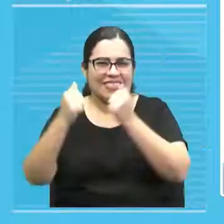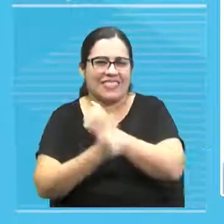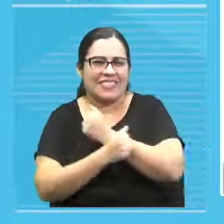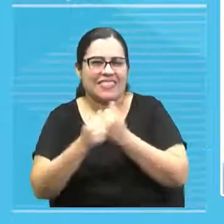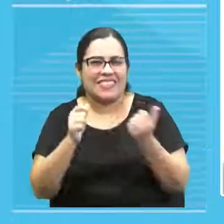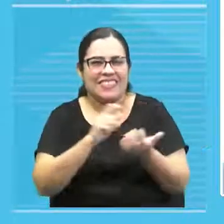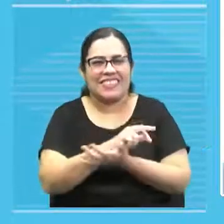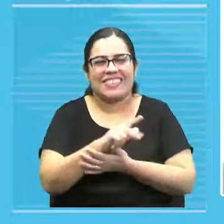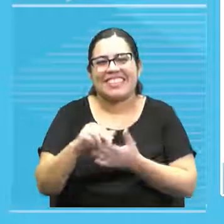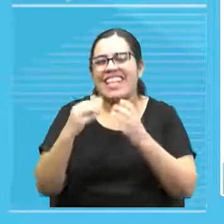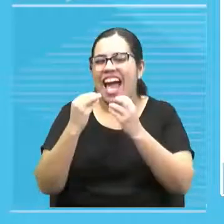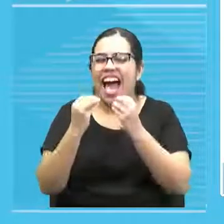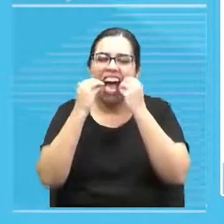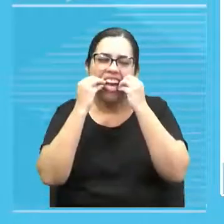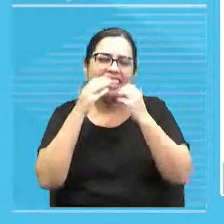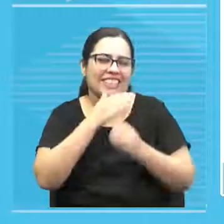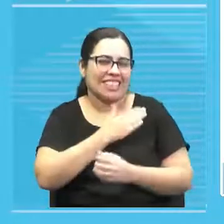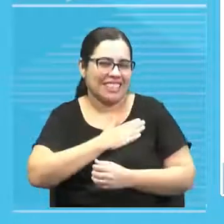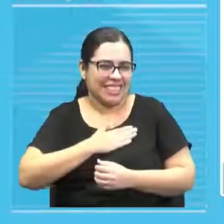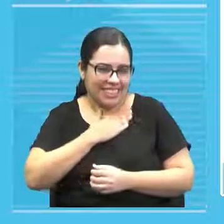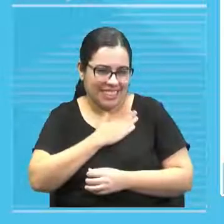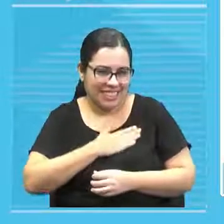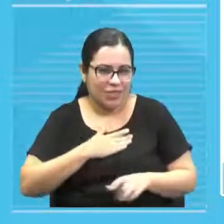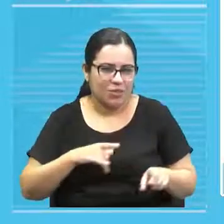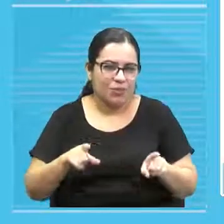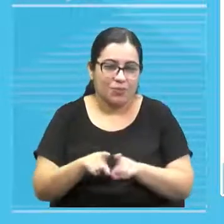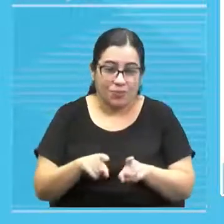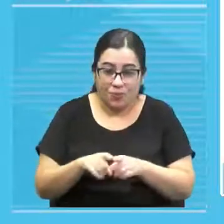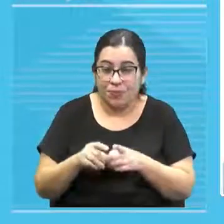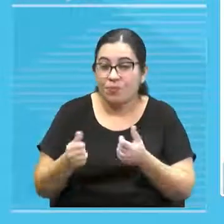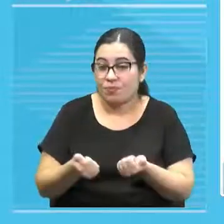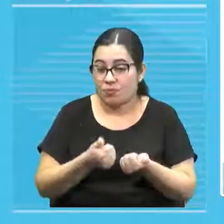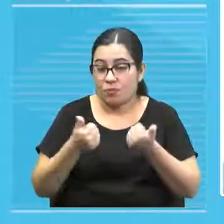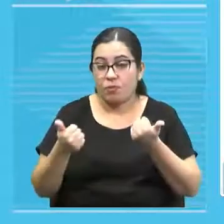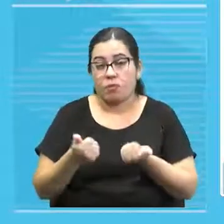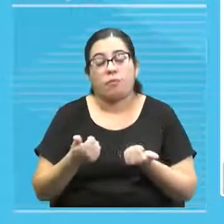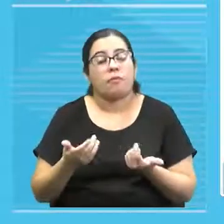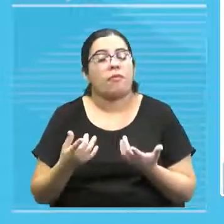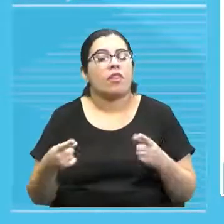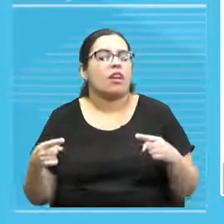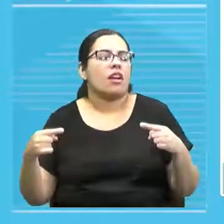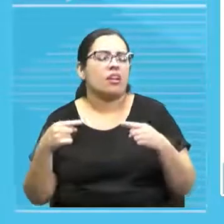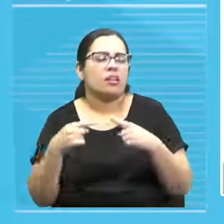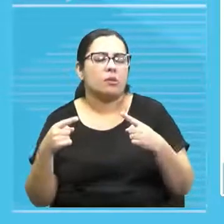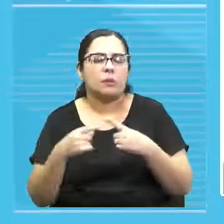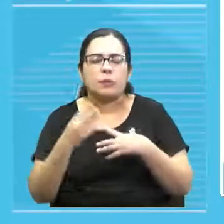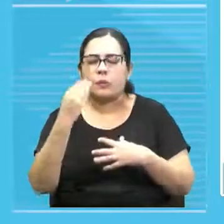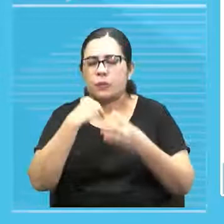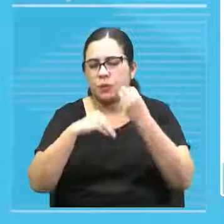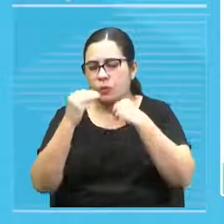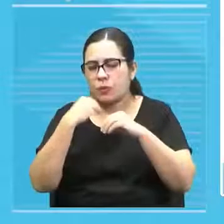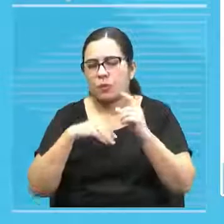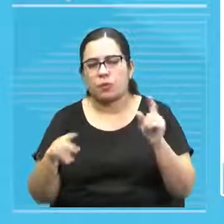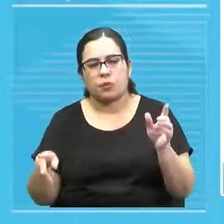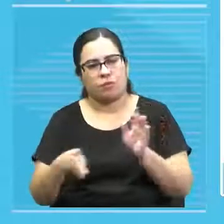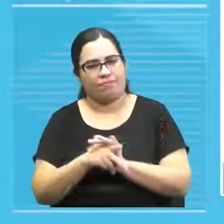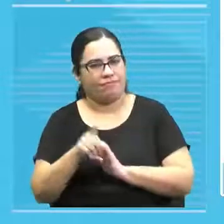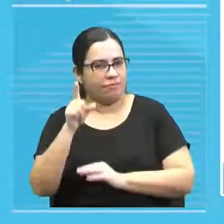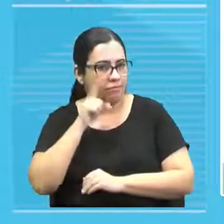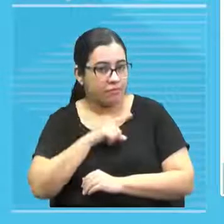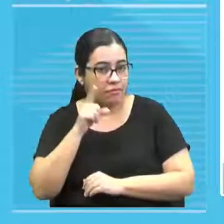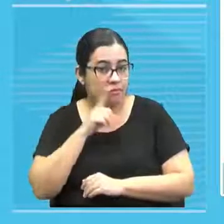eu gosto de hamburguer também tá bom mas isso é um padrão de alimentação eminentemente americano